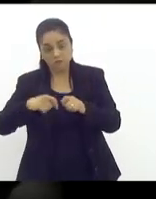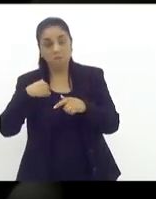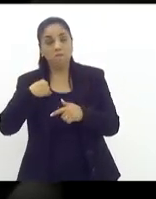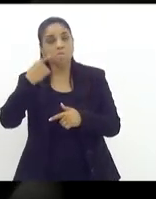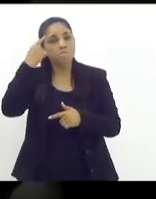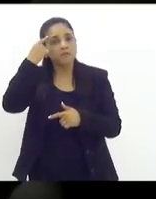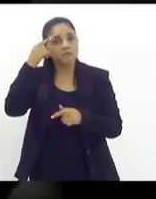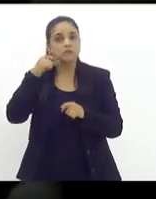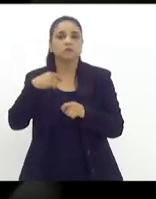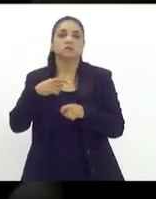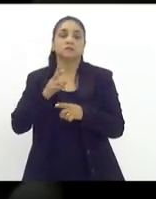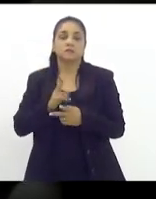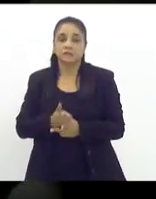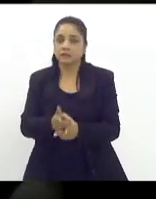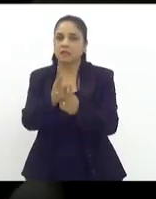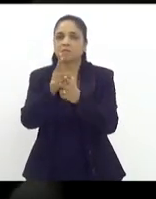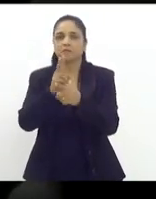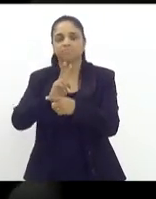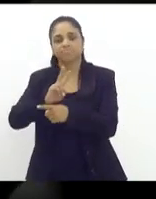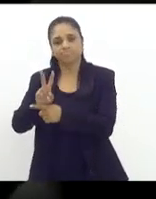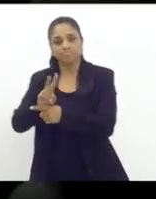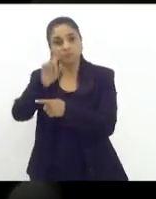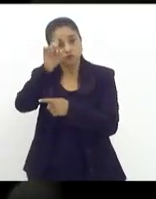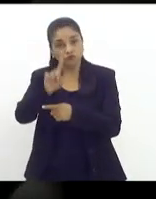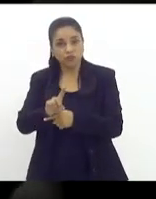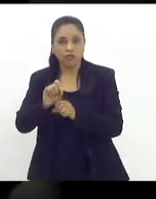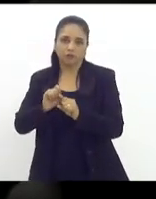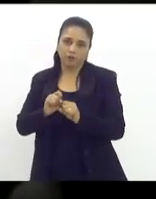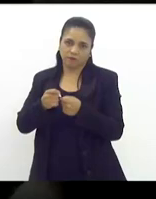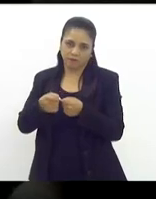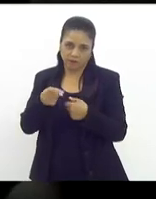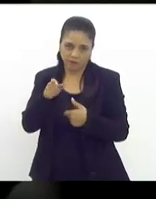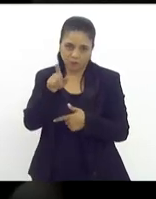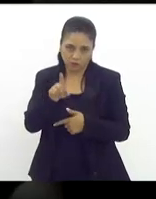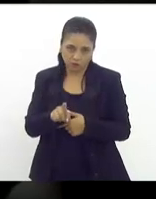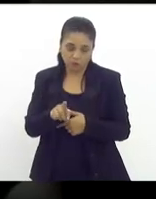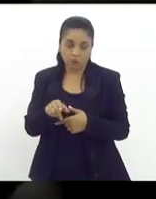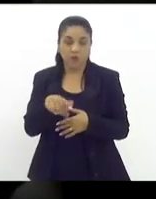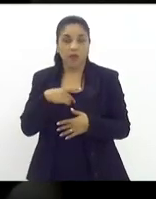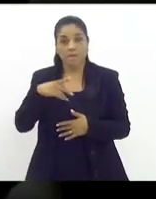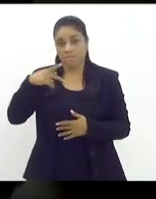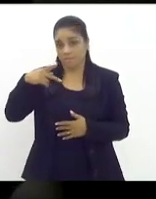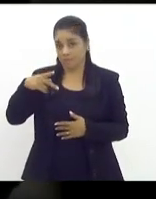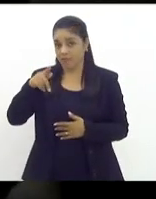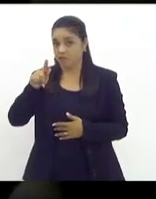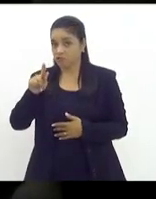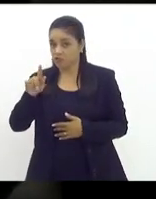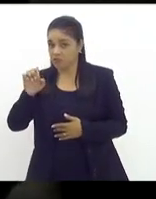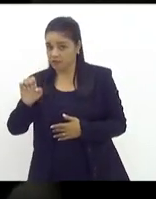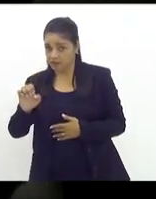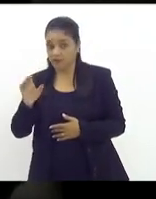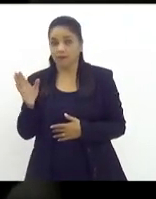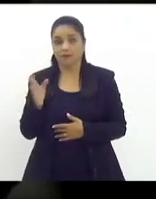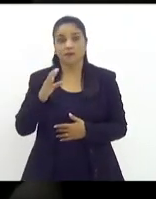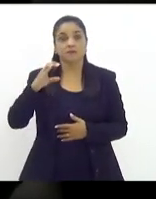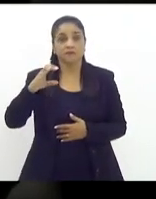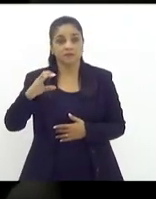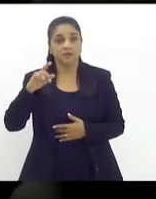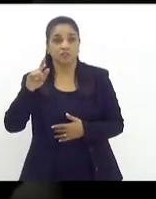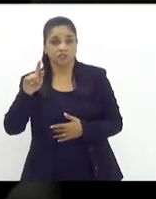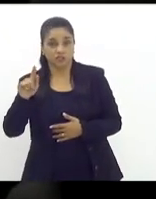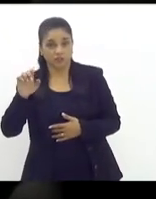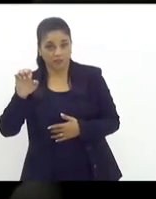pensando na preservação desses diretores. Inclusive, quero dizer que a PGE e a CGE já se